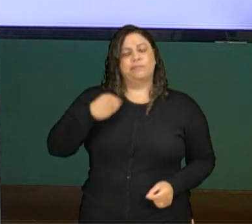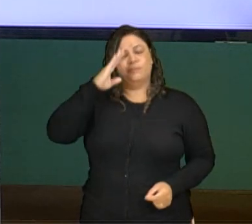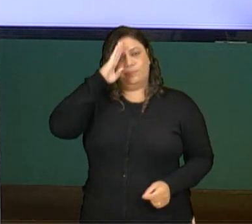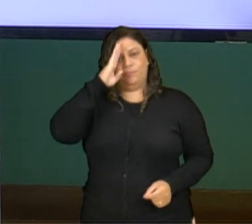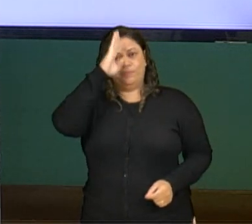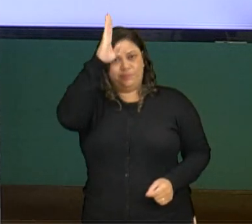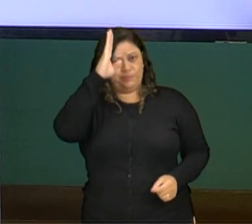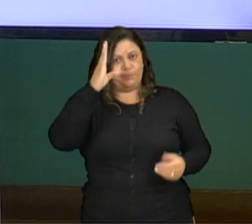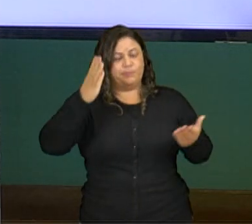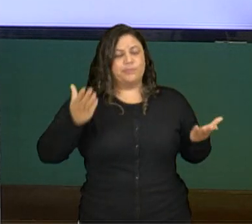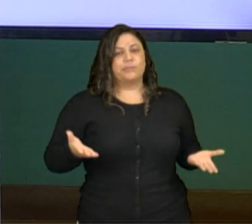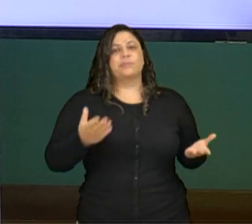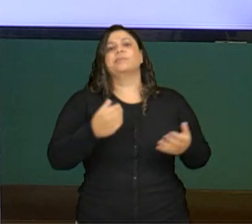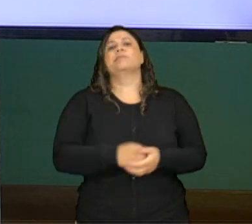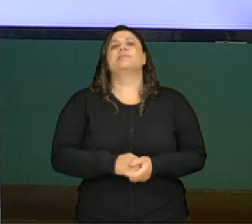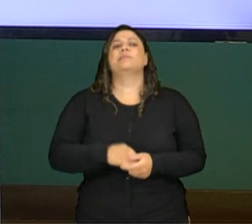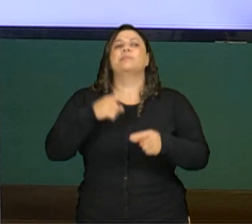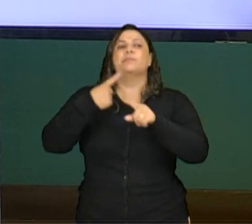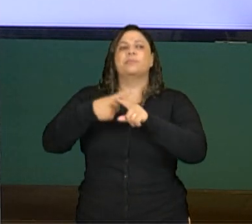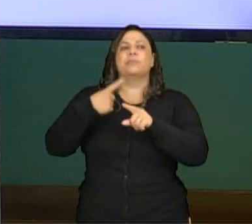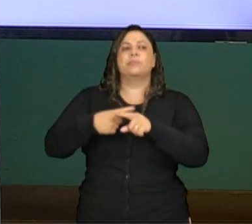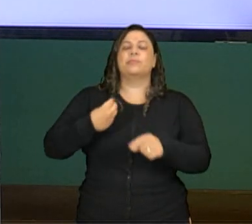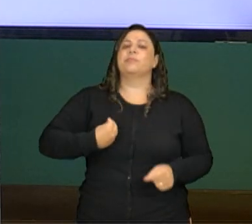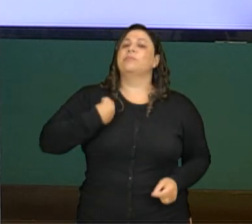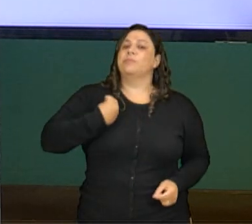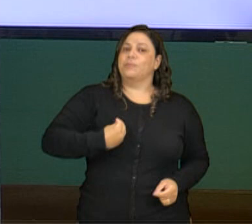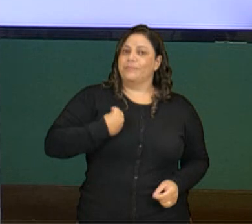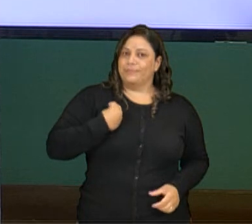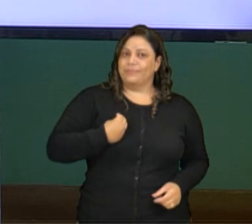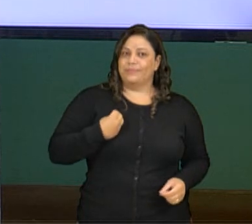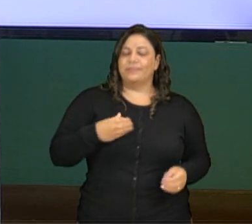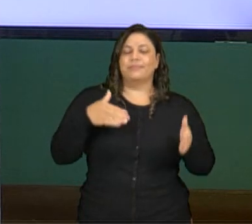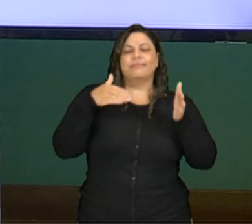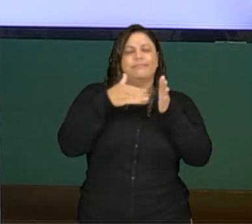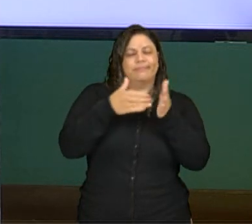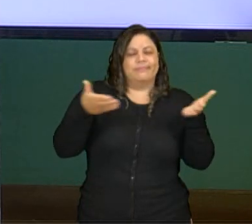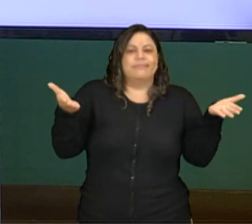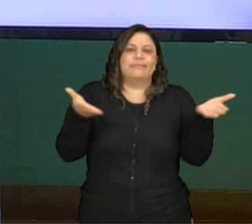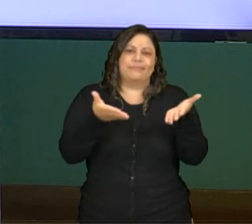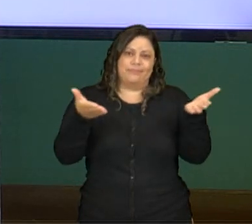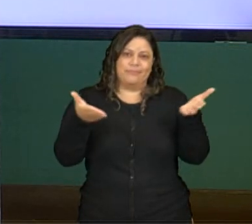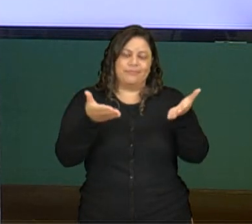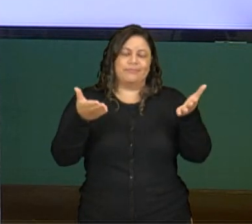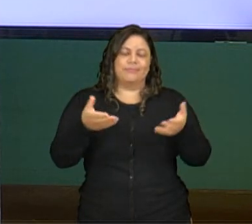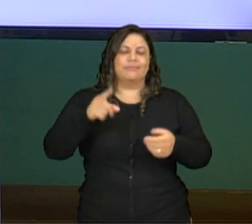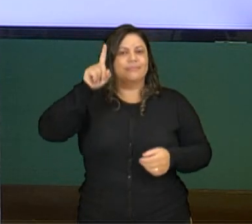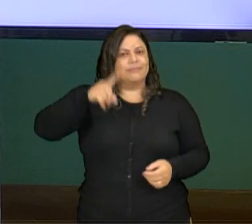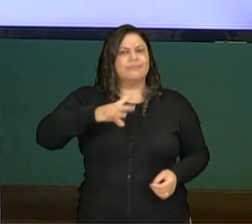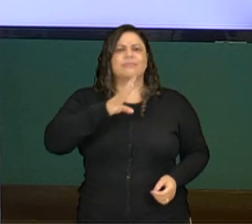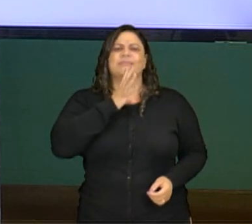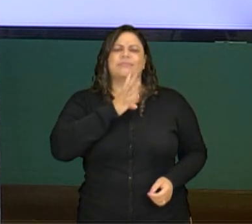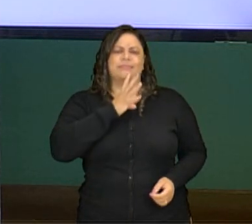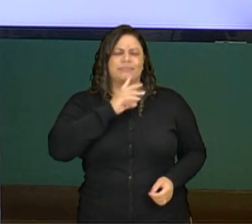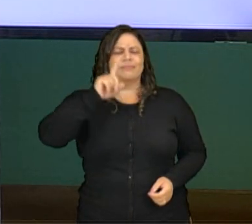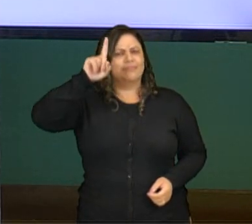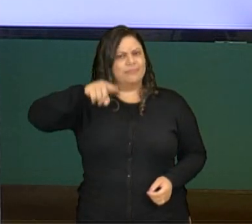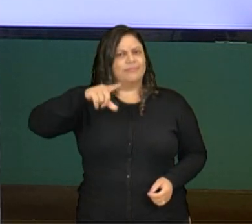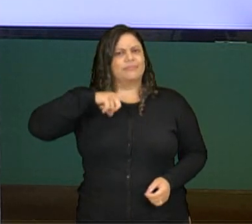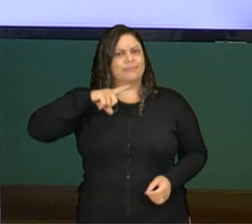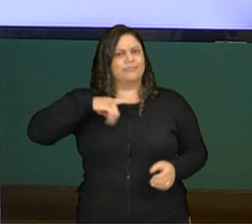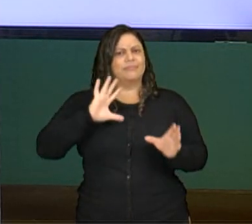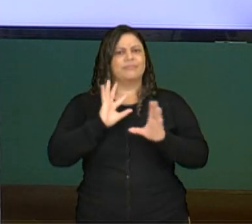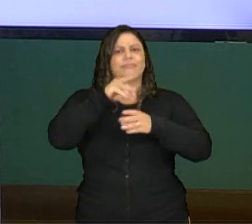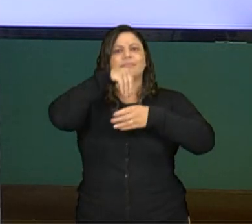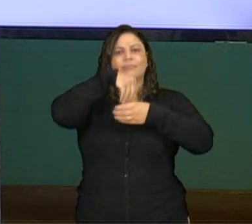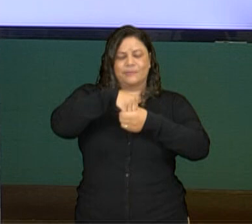fundamental. Por quê? Porque a vida que nós conhecemos até o momento é a vida à base de carbono. Então, nós